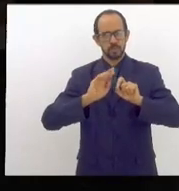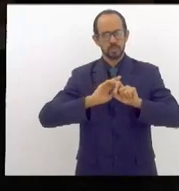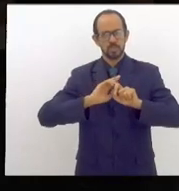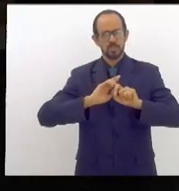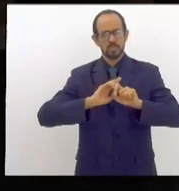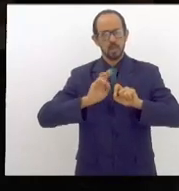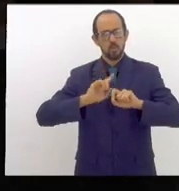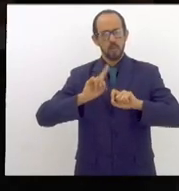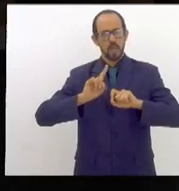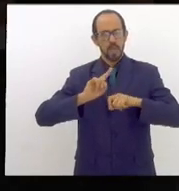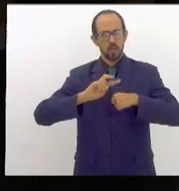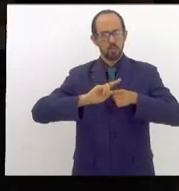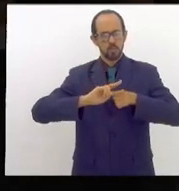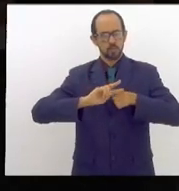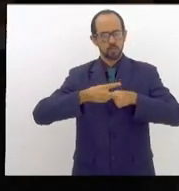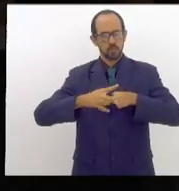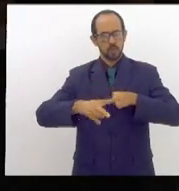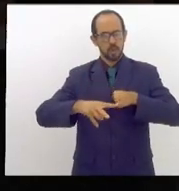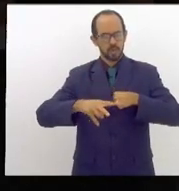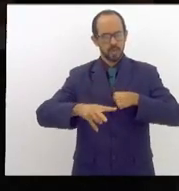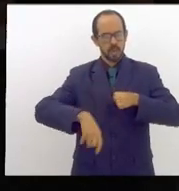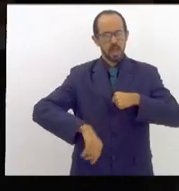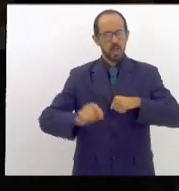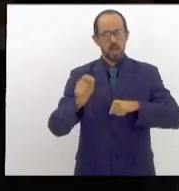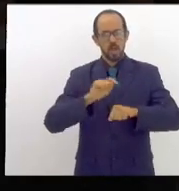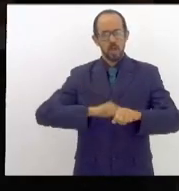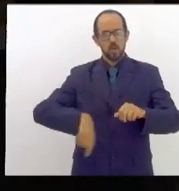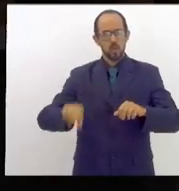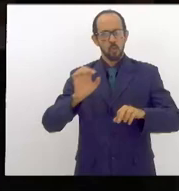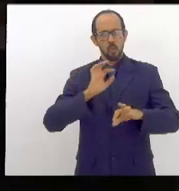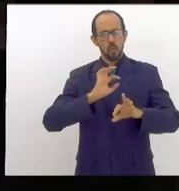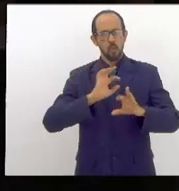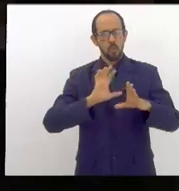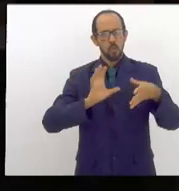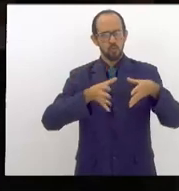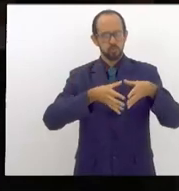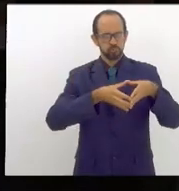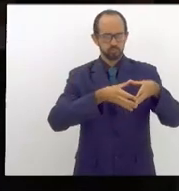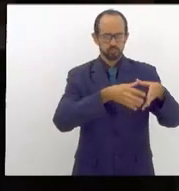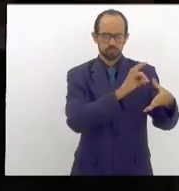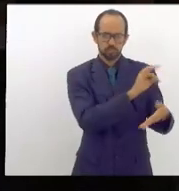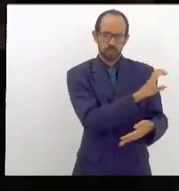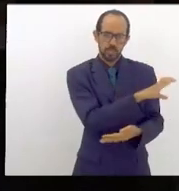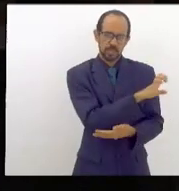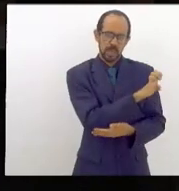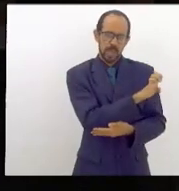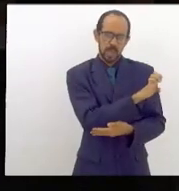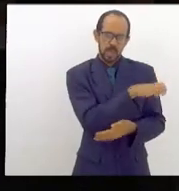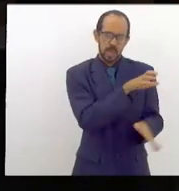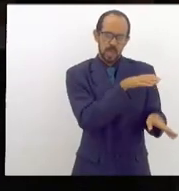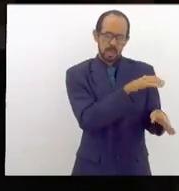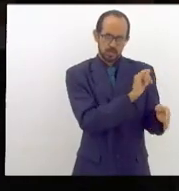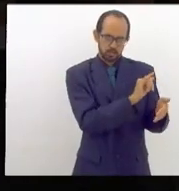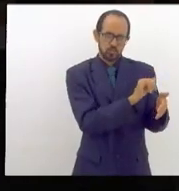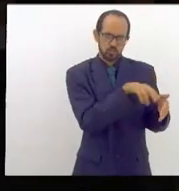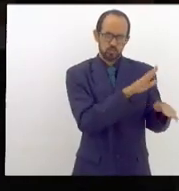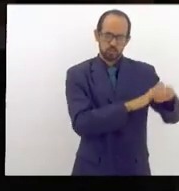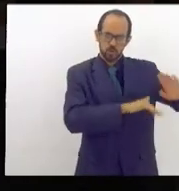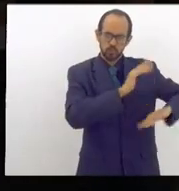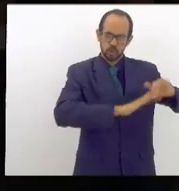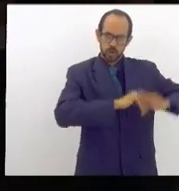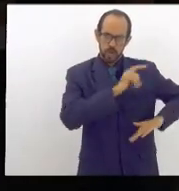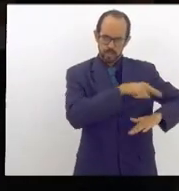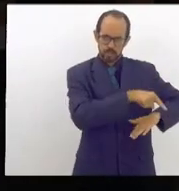reflete a manifestação do corpo instrutivo do TSE E aí eu vou mostrar porque que